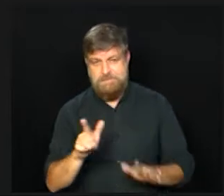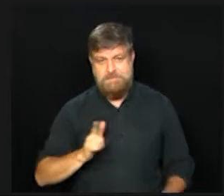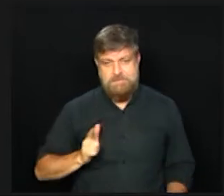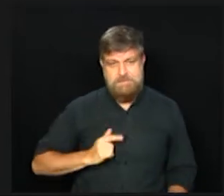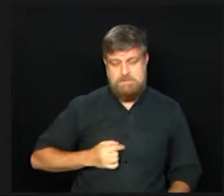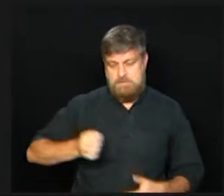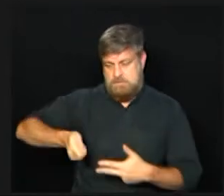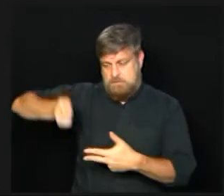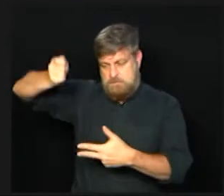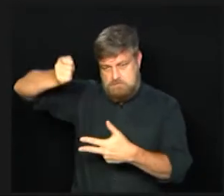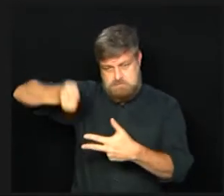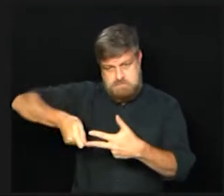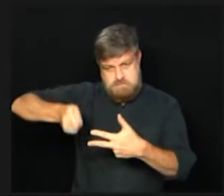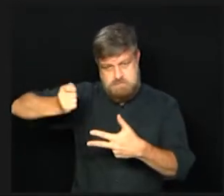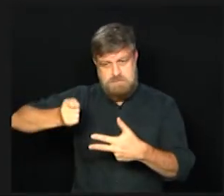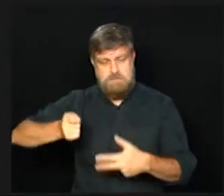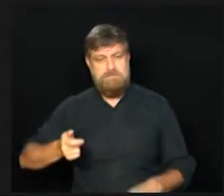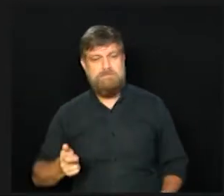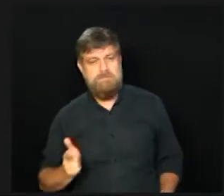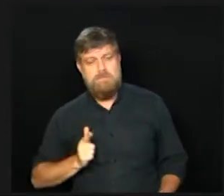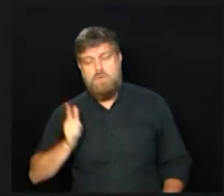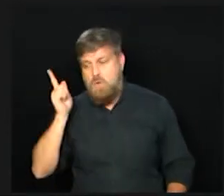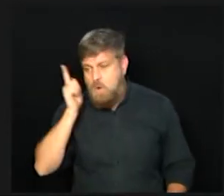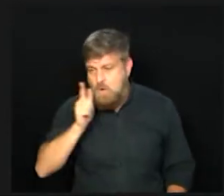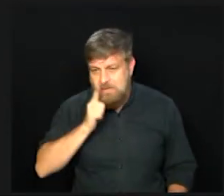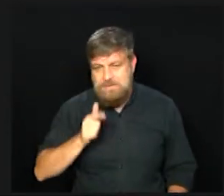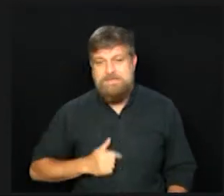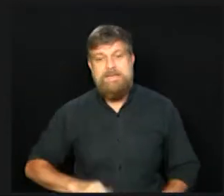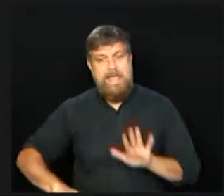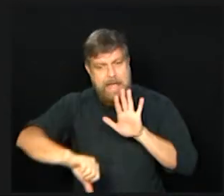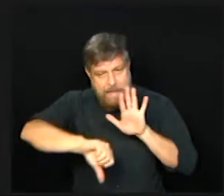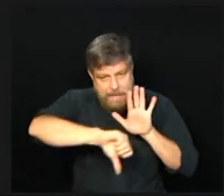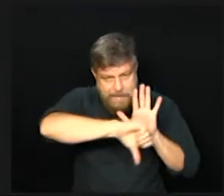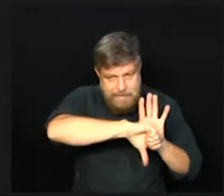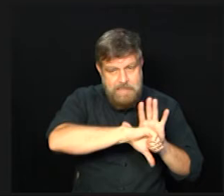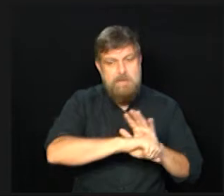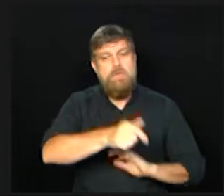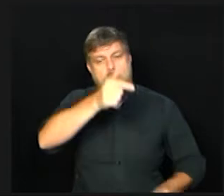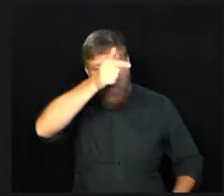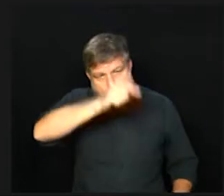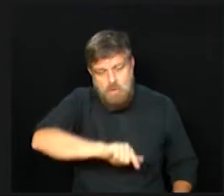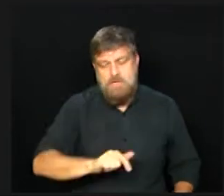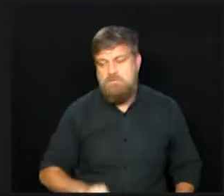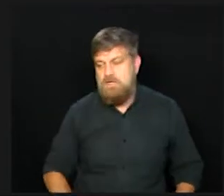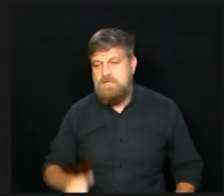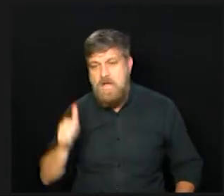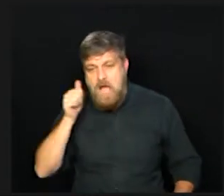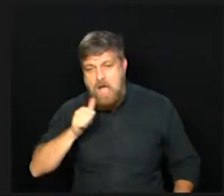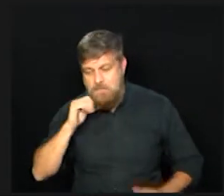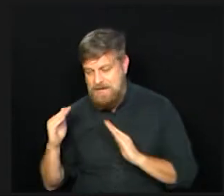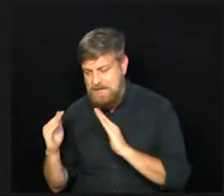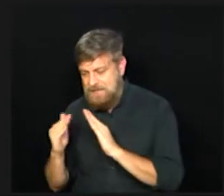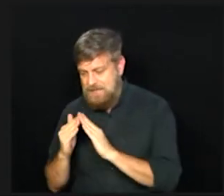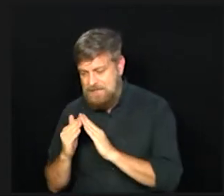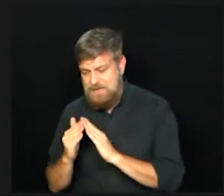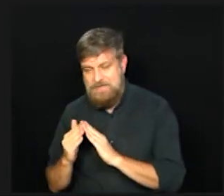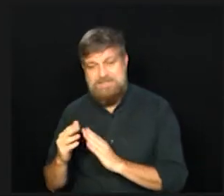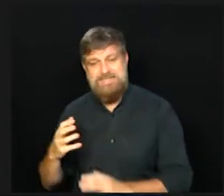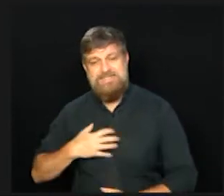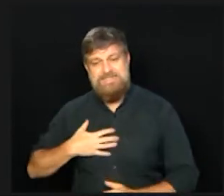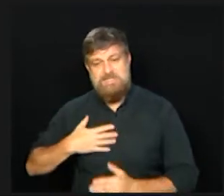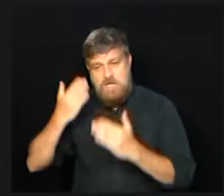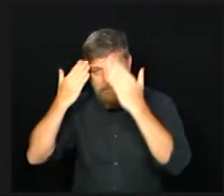dos Magistrados, tornar a criminalização, mais uma vez, da violência doméstica psicológica. Quer